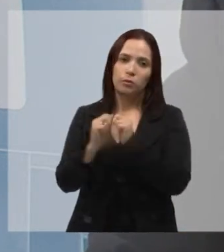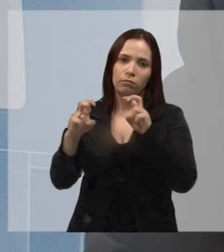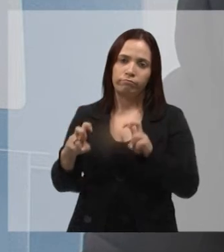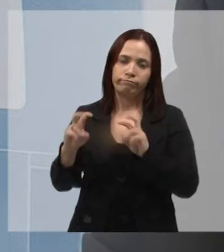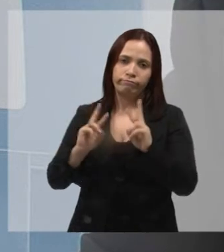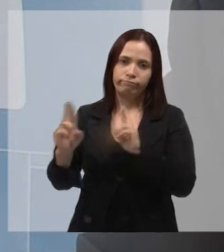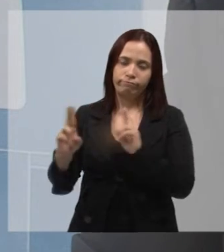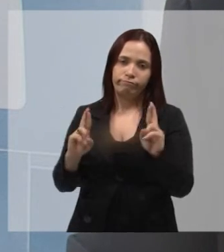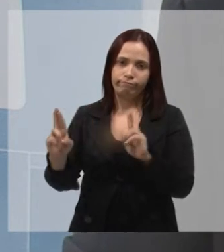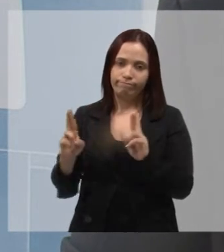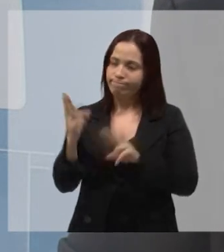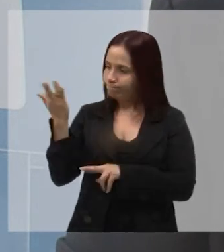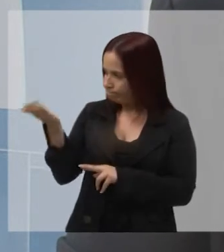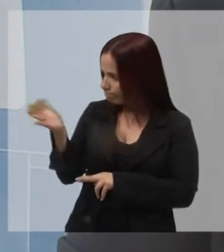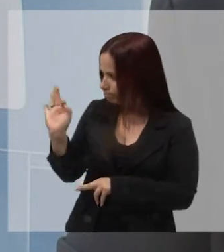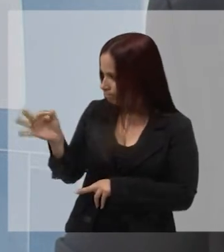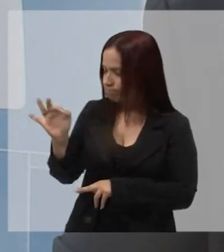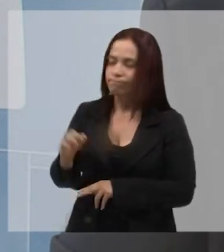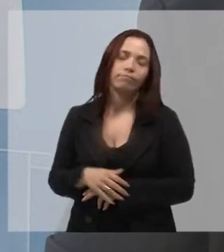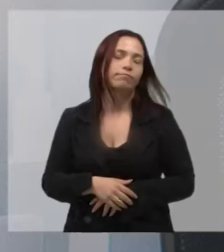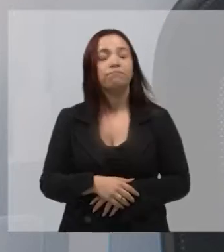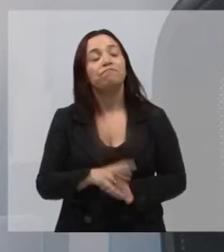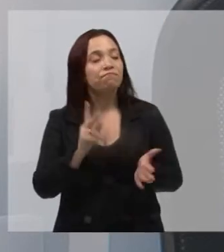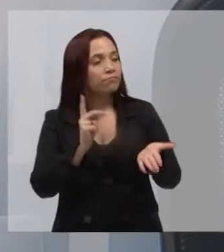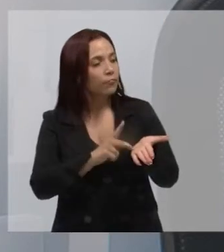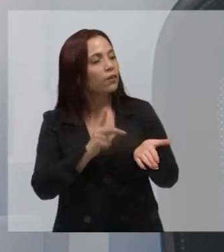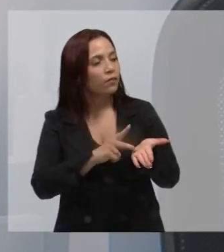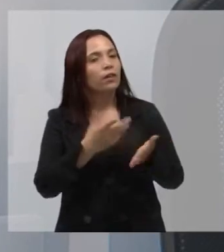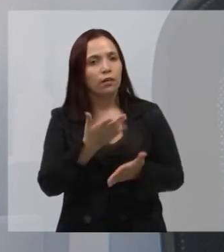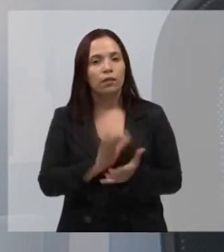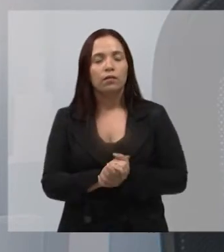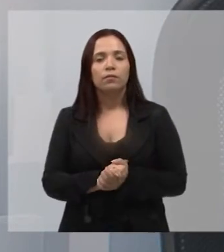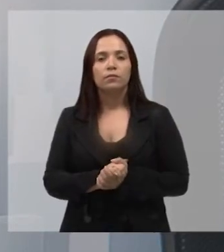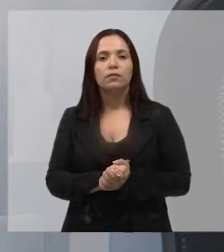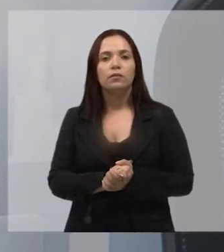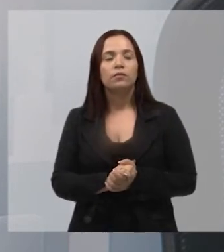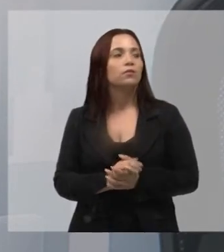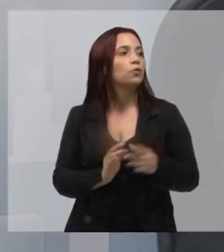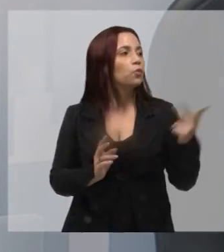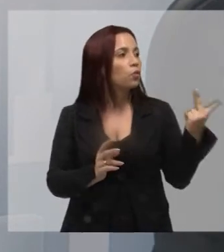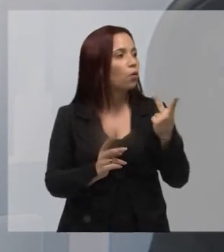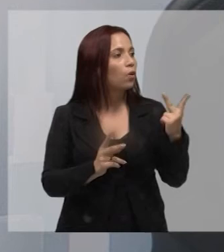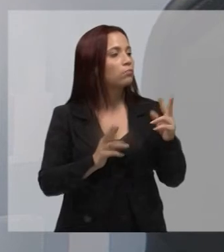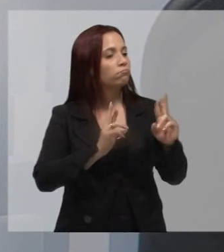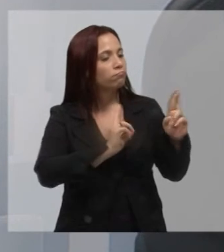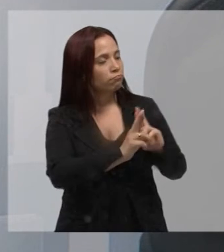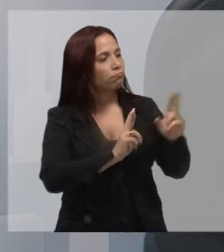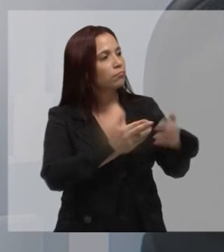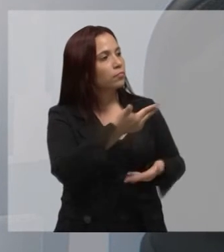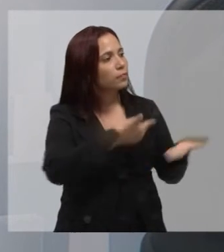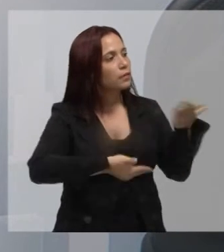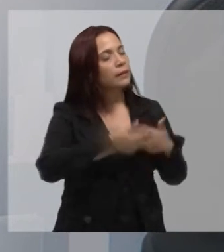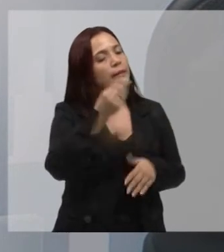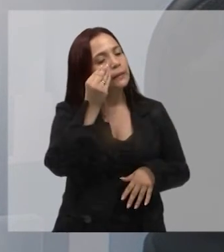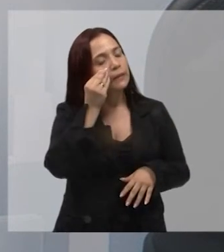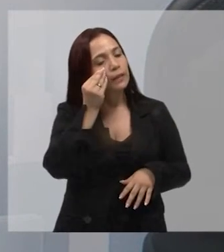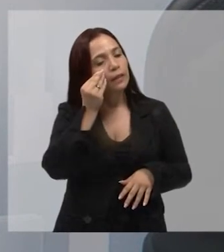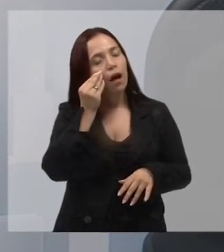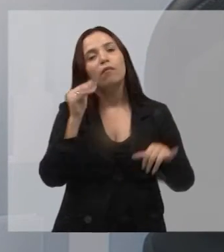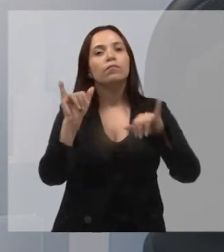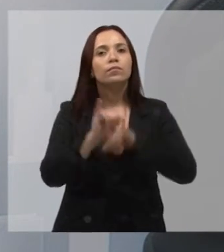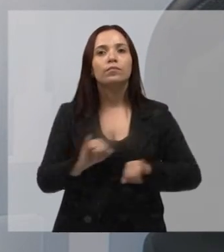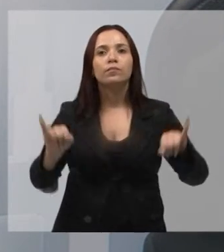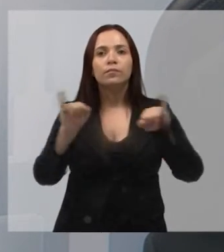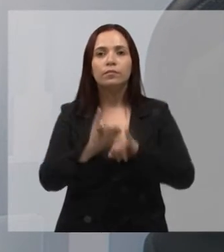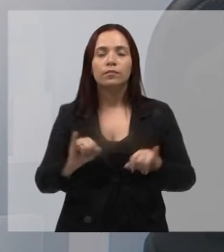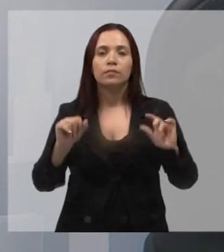Cláudio Barbosa. Né, Luiz? Carlos, o que nós podemos fazer é isso, né? É tentarmos se